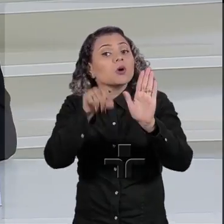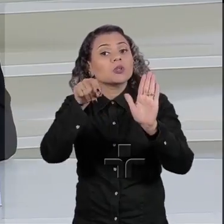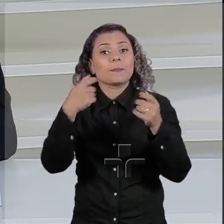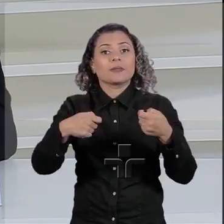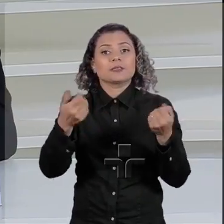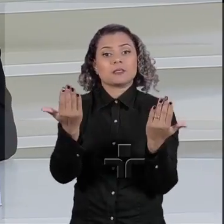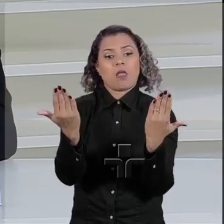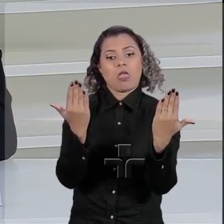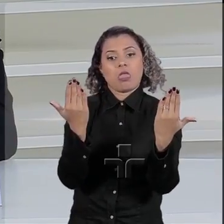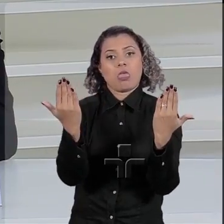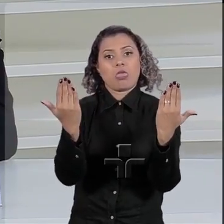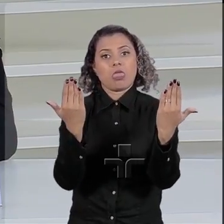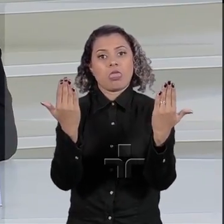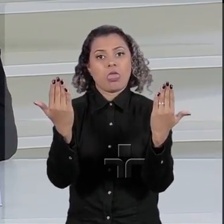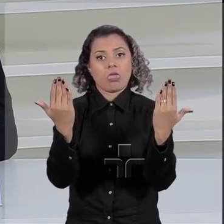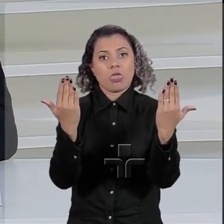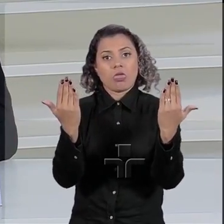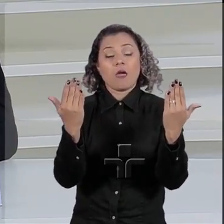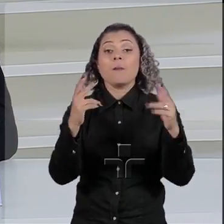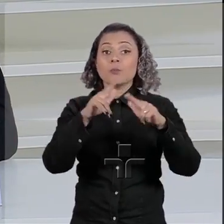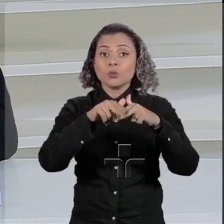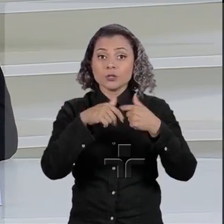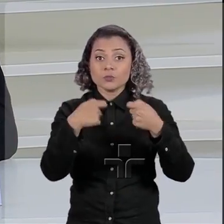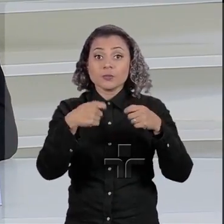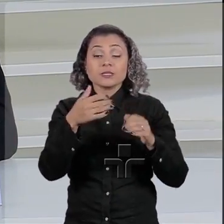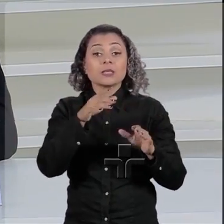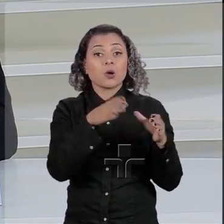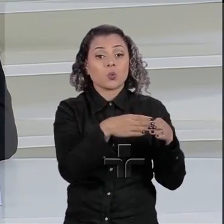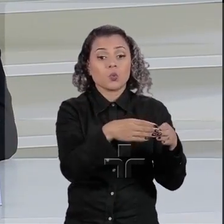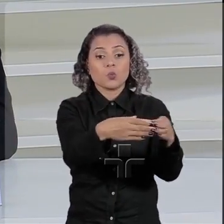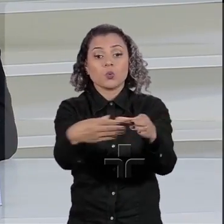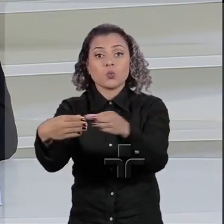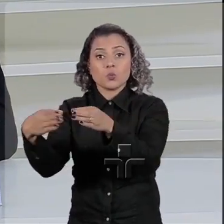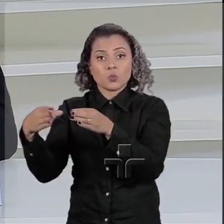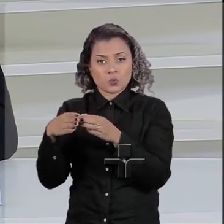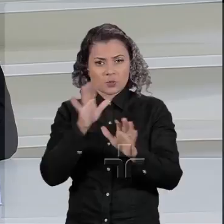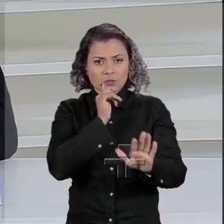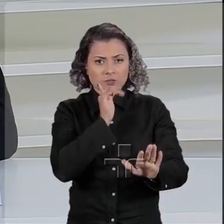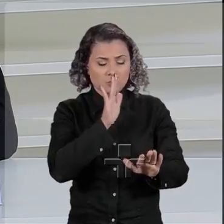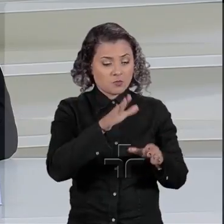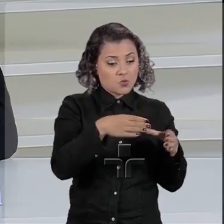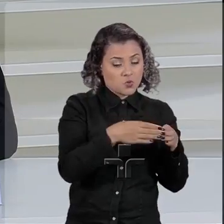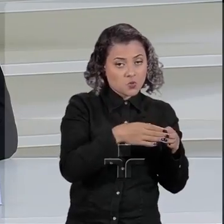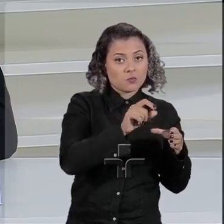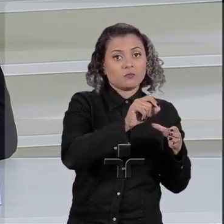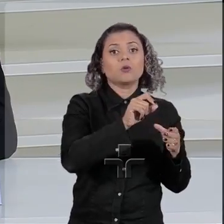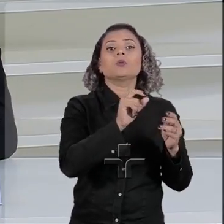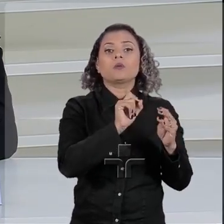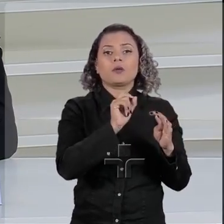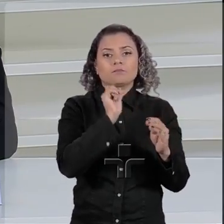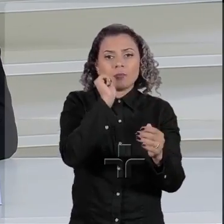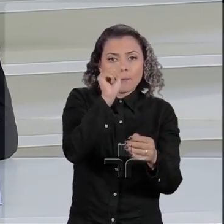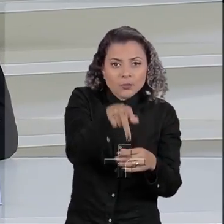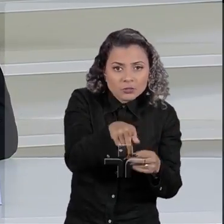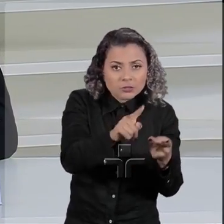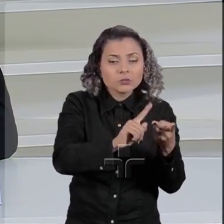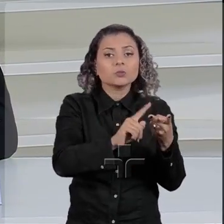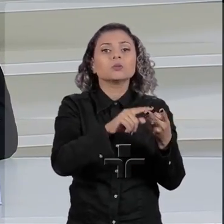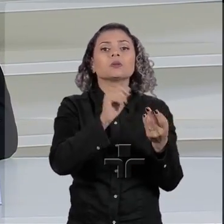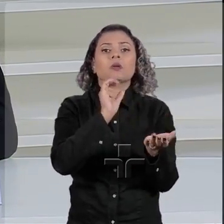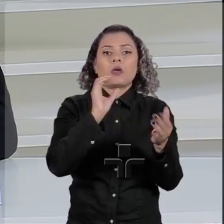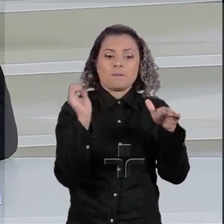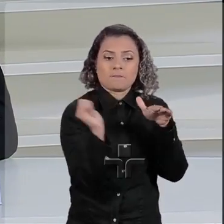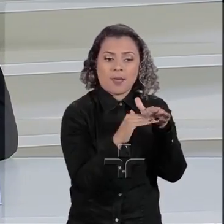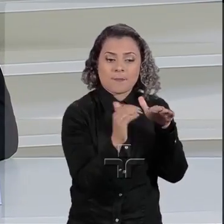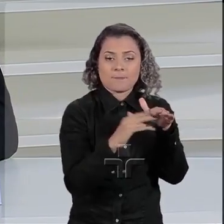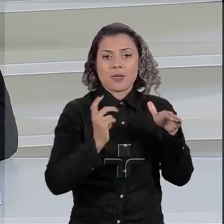a ideia de pilares. Uma renda universal, uma camada de repartição e uma camada de